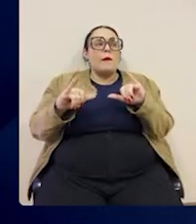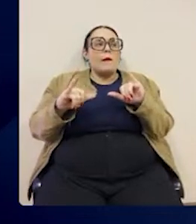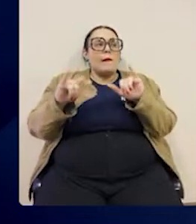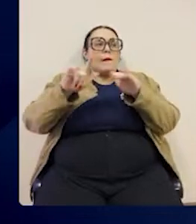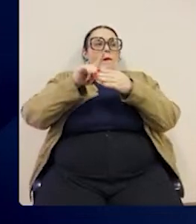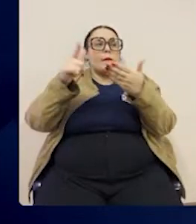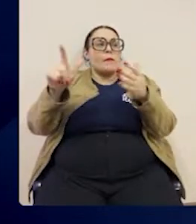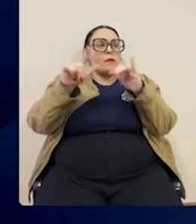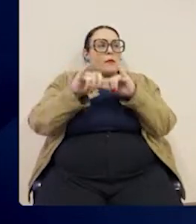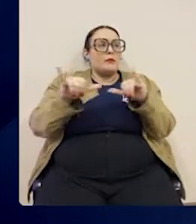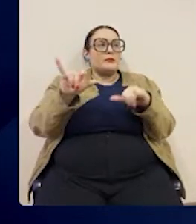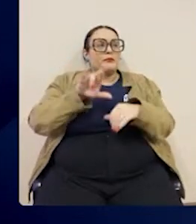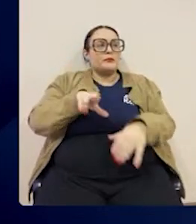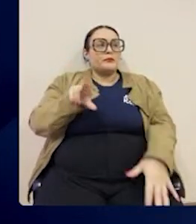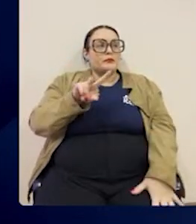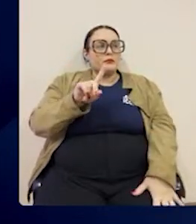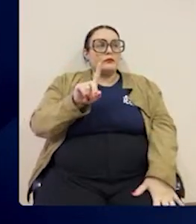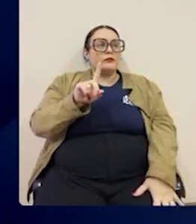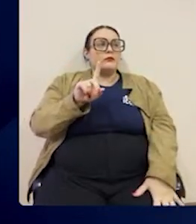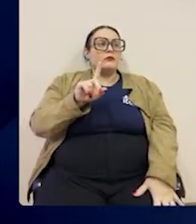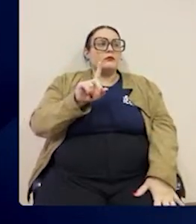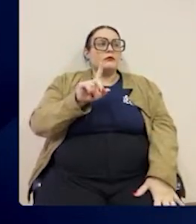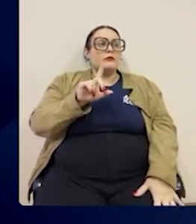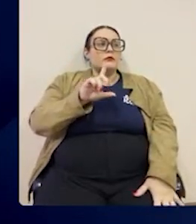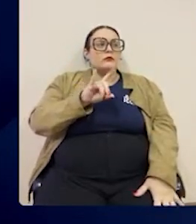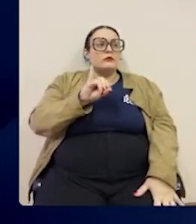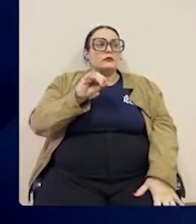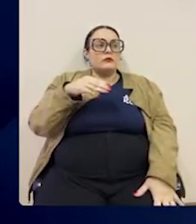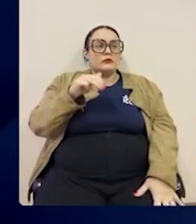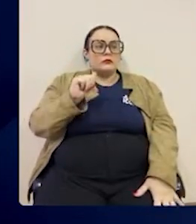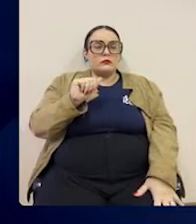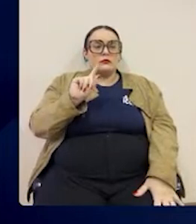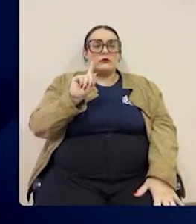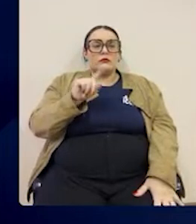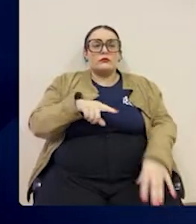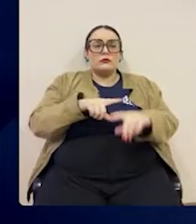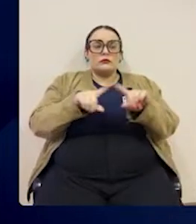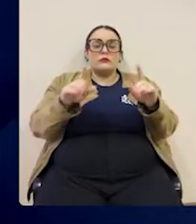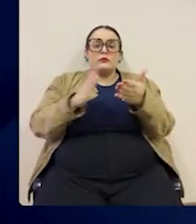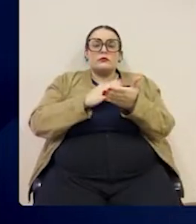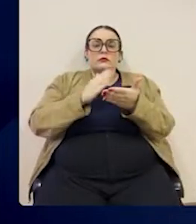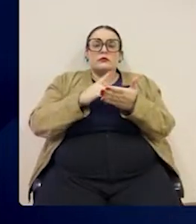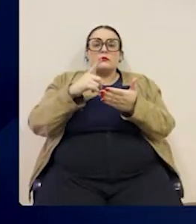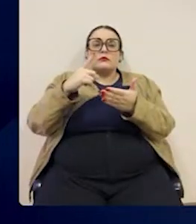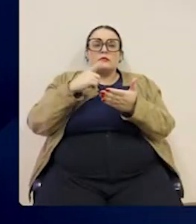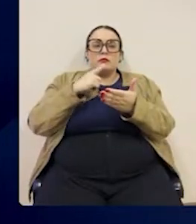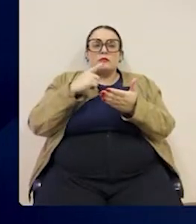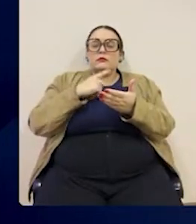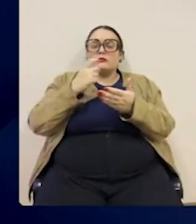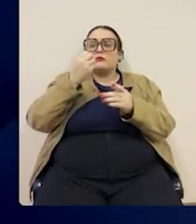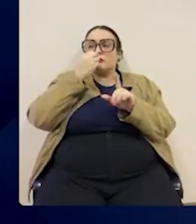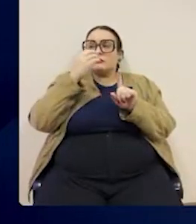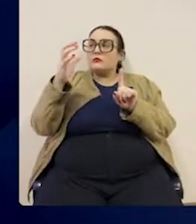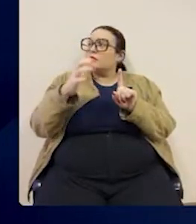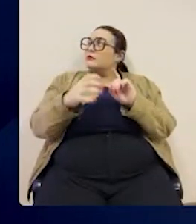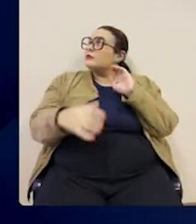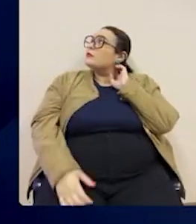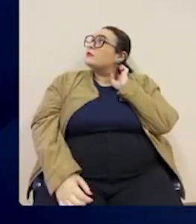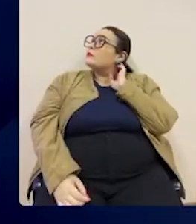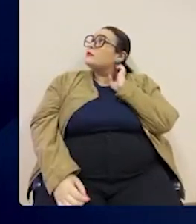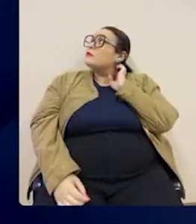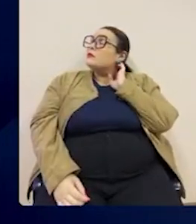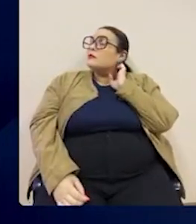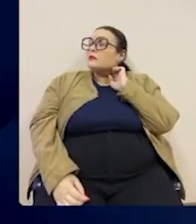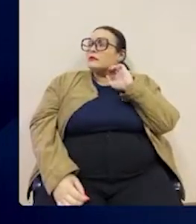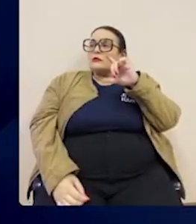que não é a JAMA, mas ainda assim é uma revista do grupo JAMA com um bom fator de impacto. E aí esse estudo,